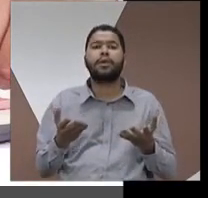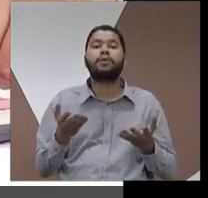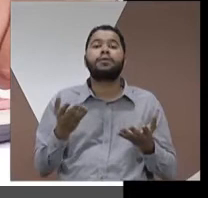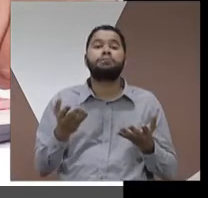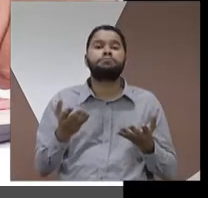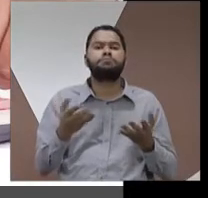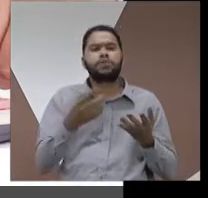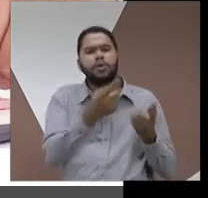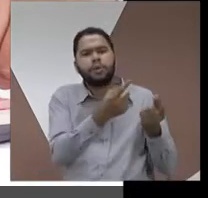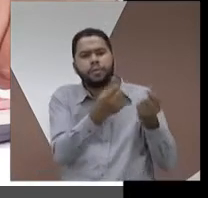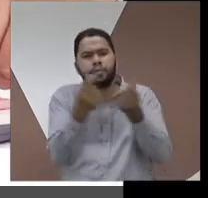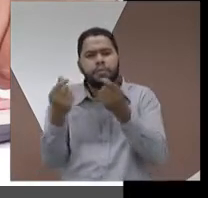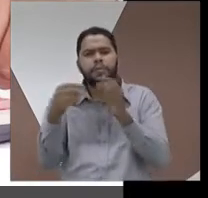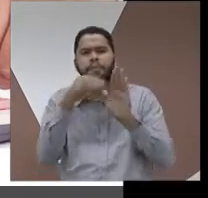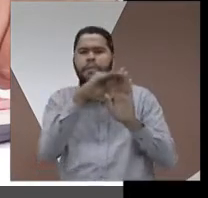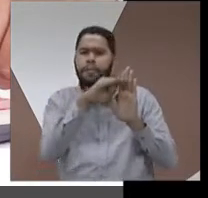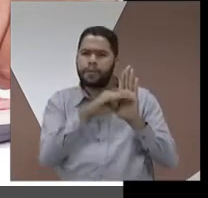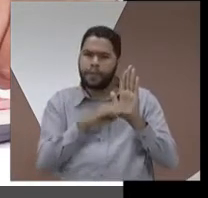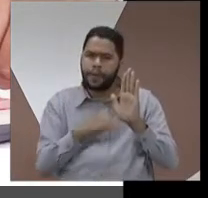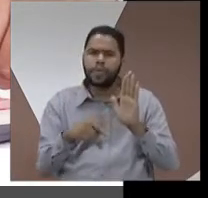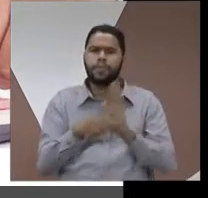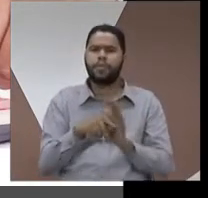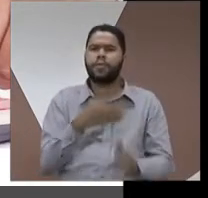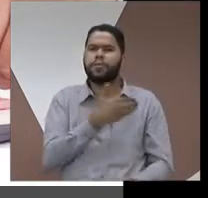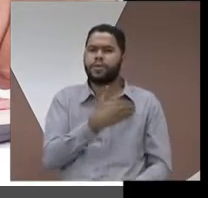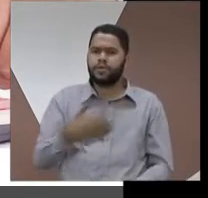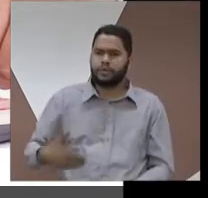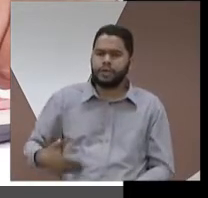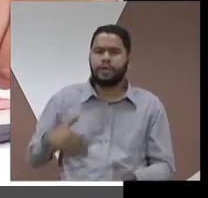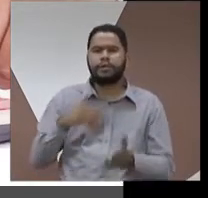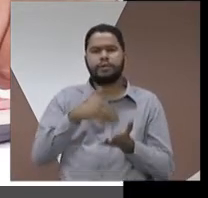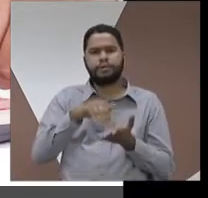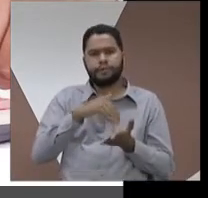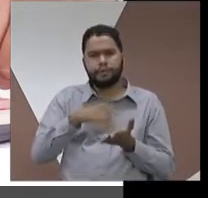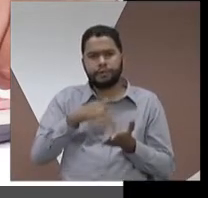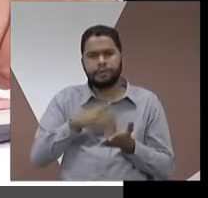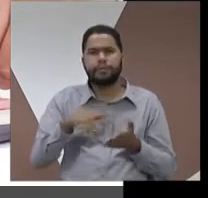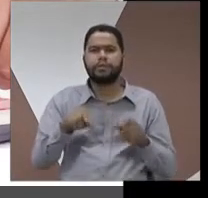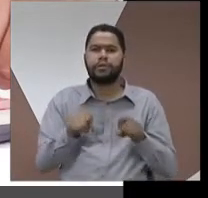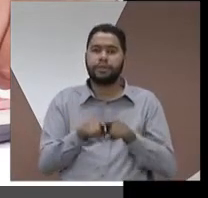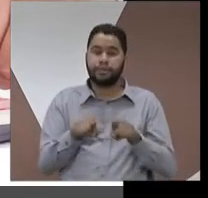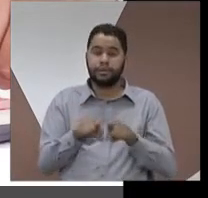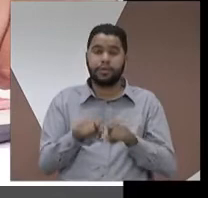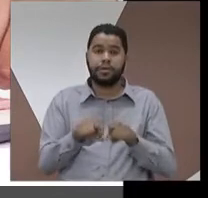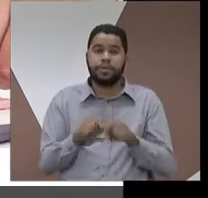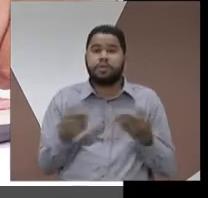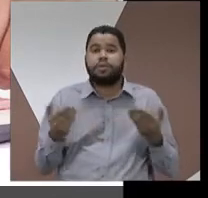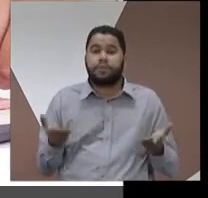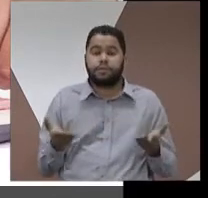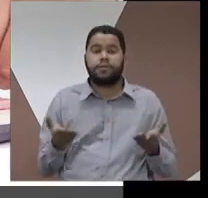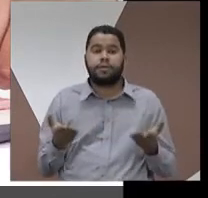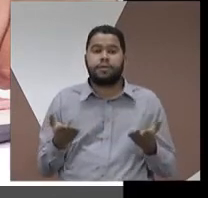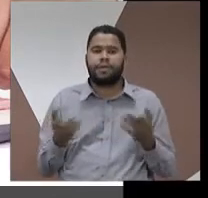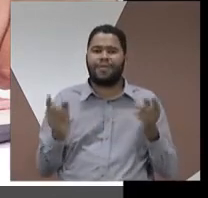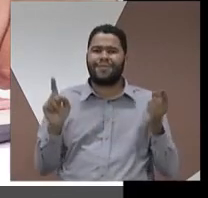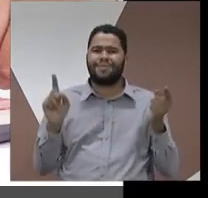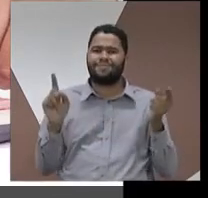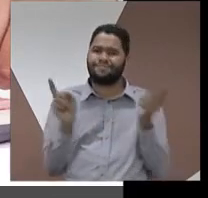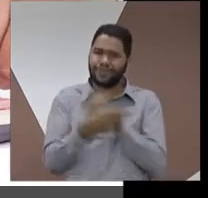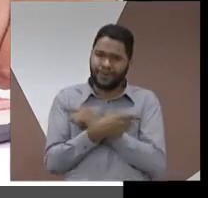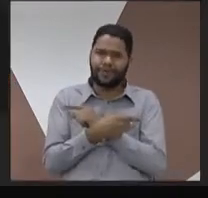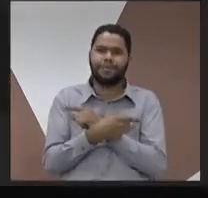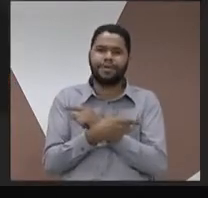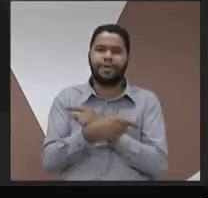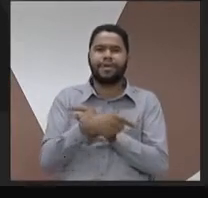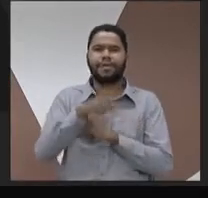de preços do estado, né, da Secretaria de Infraestrutura e do DR. Então, há uma convergência na